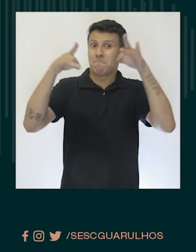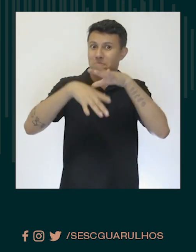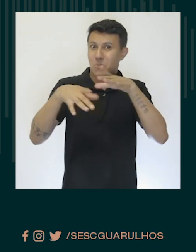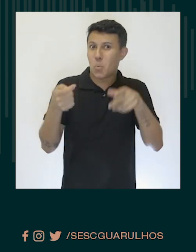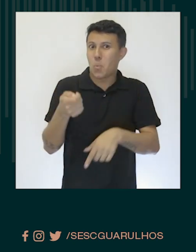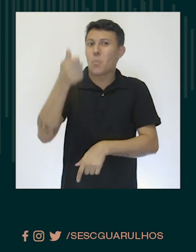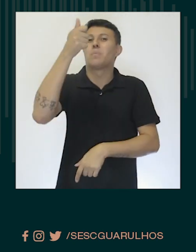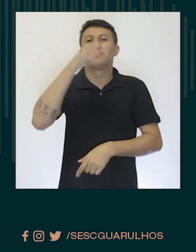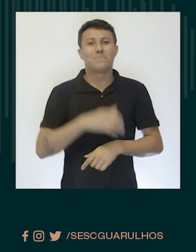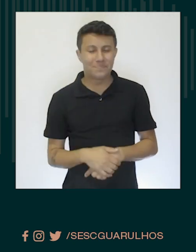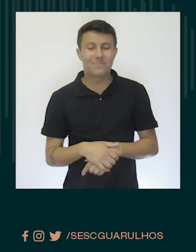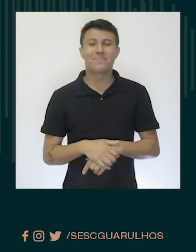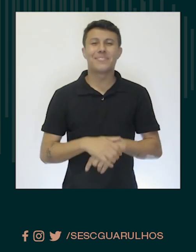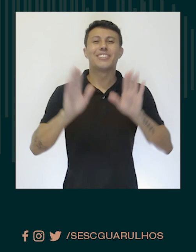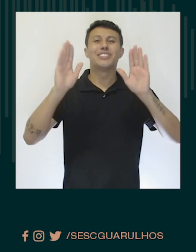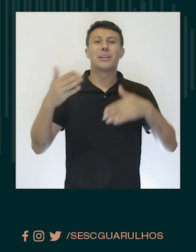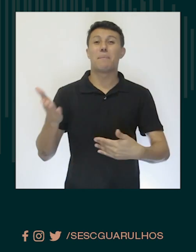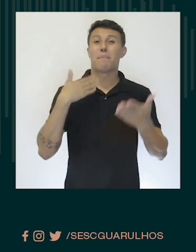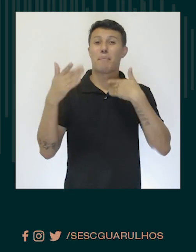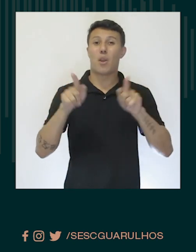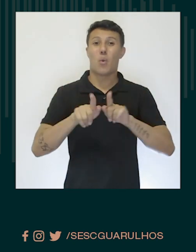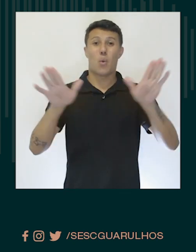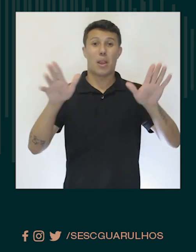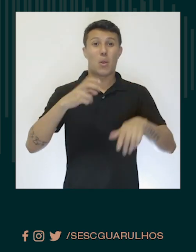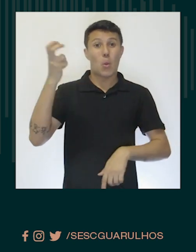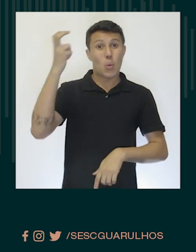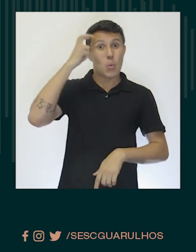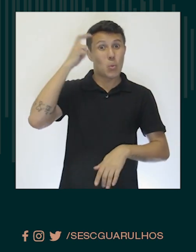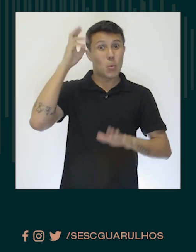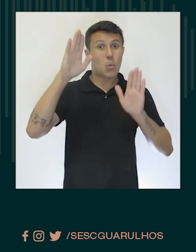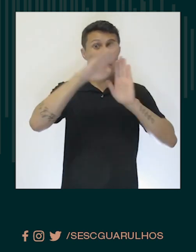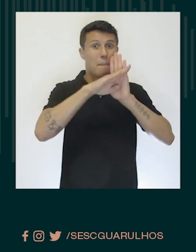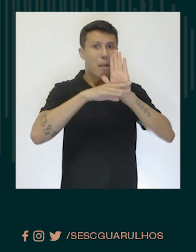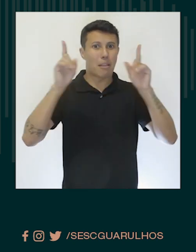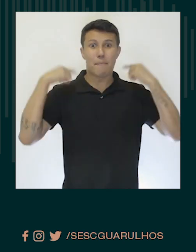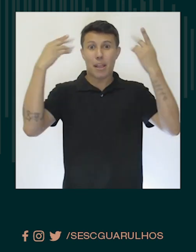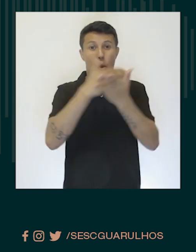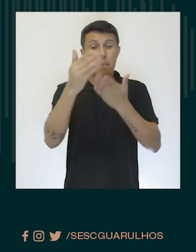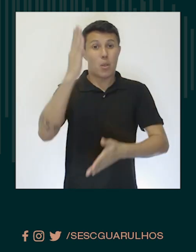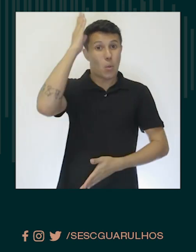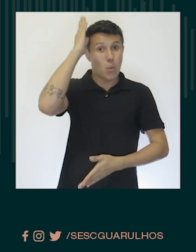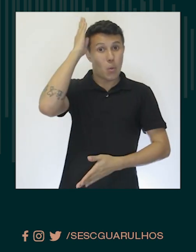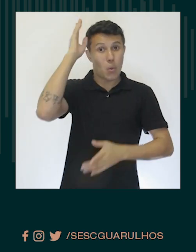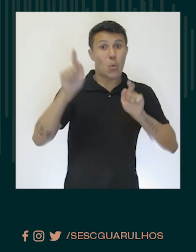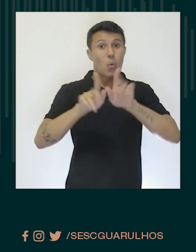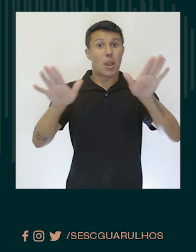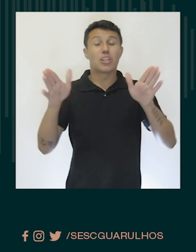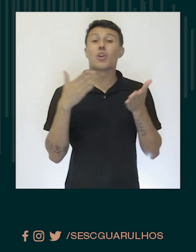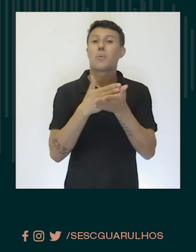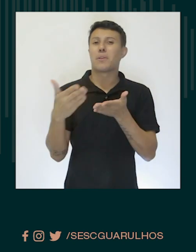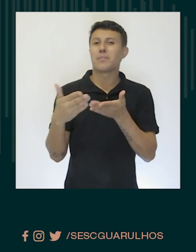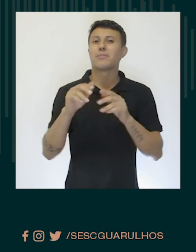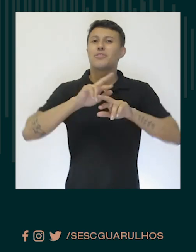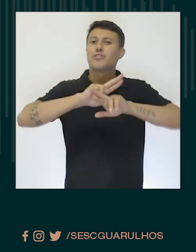bate-papo Guarulhos, Mais Cultura em Pauta, uma iniciativa do SESC Guarulhos, falando com diversos artistas e produtores aqui